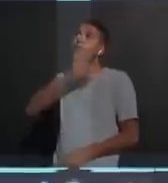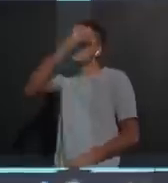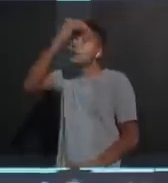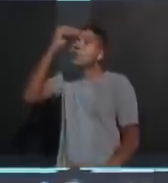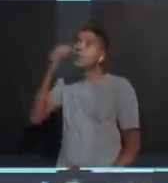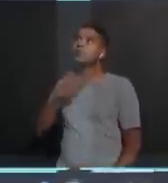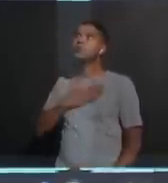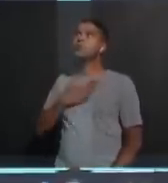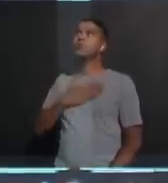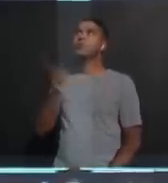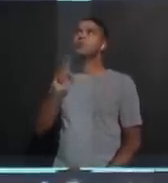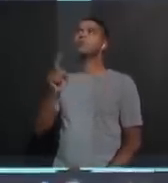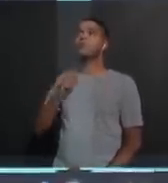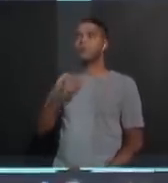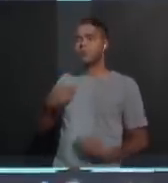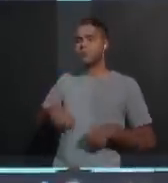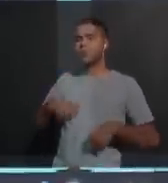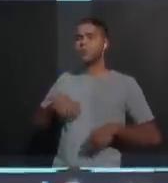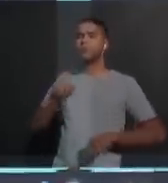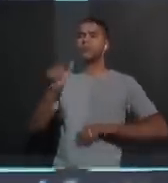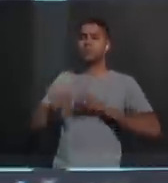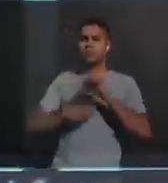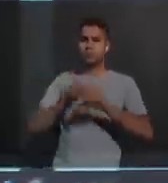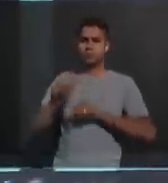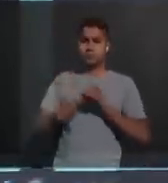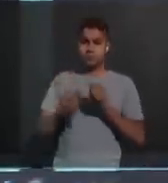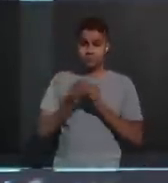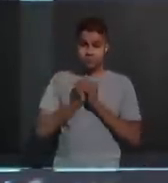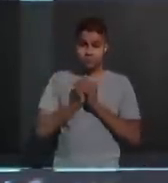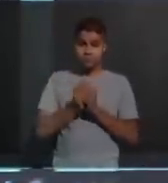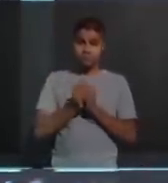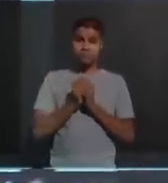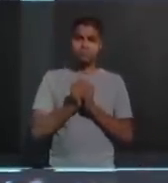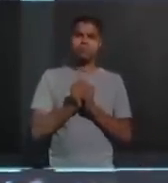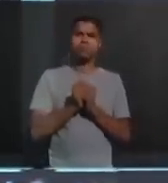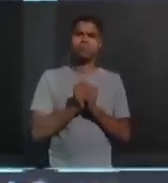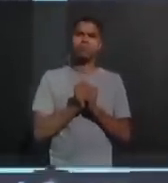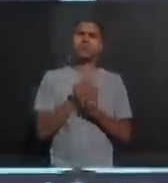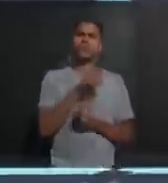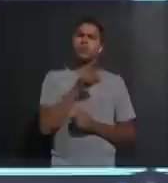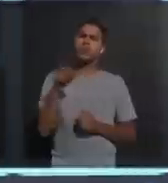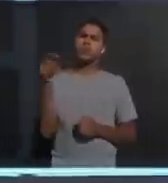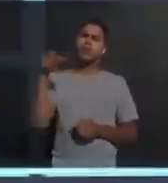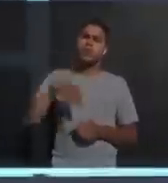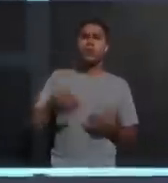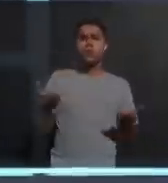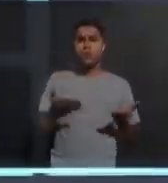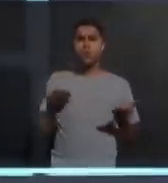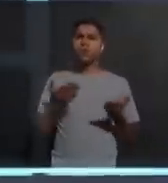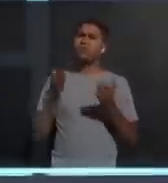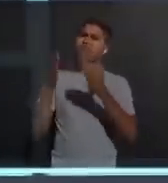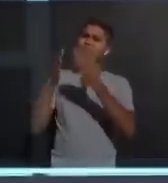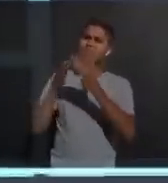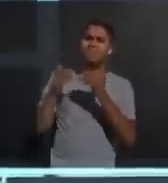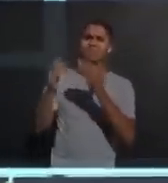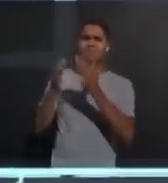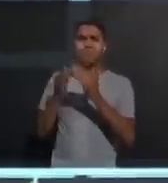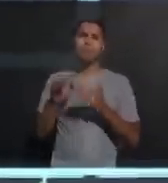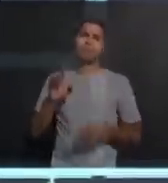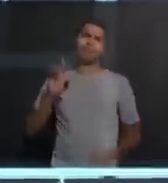não eu preciso de ser transformada por te amei mal você que tá aqui também faça isso peça isto para o